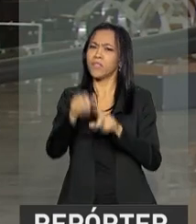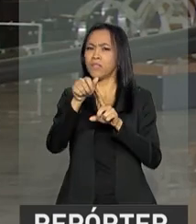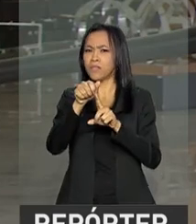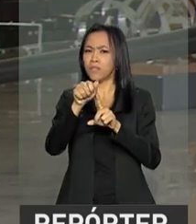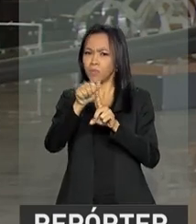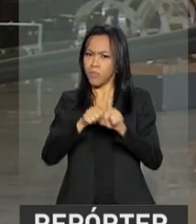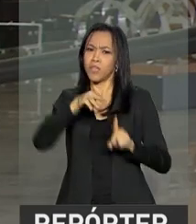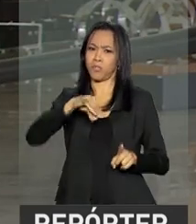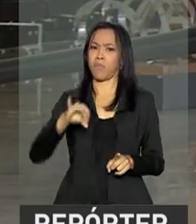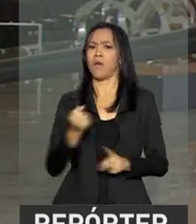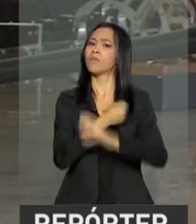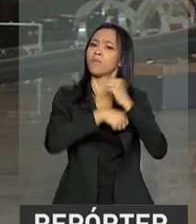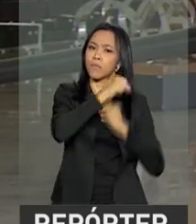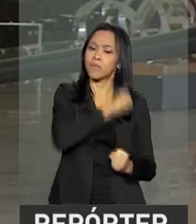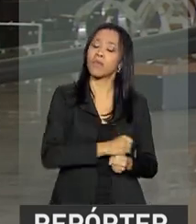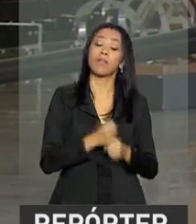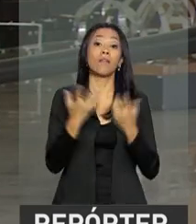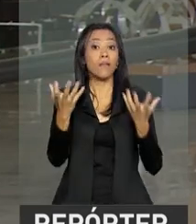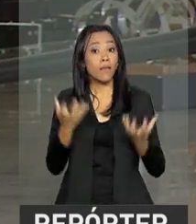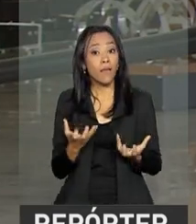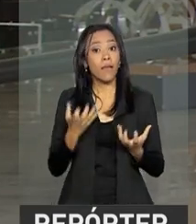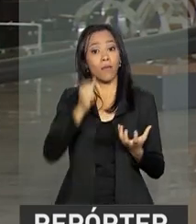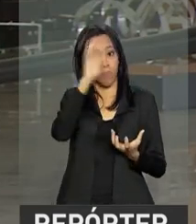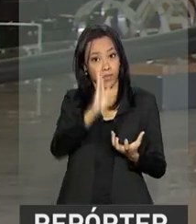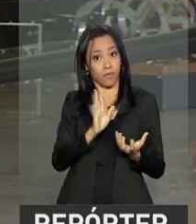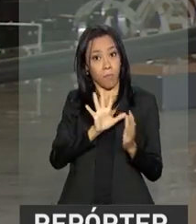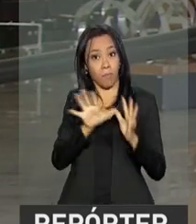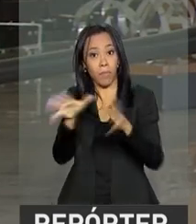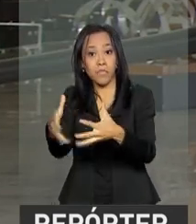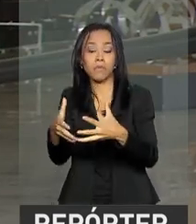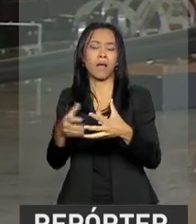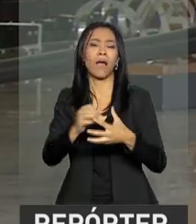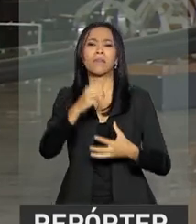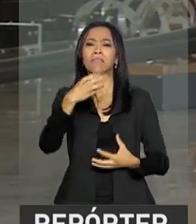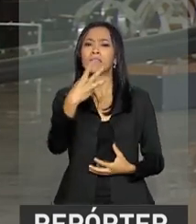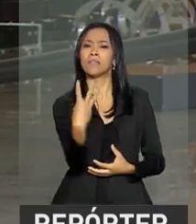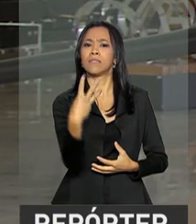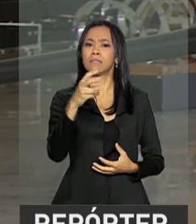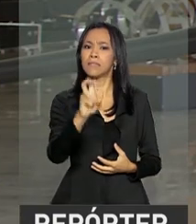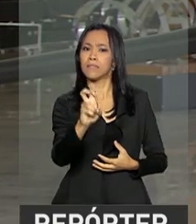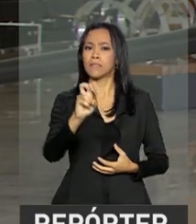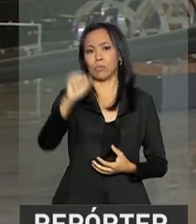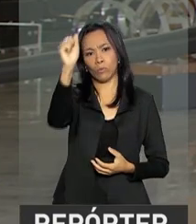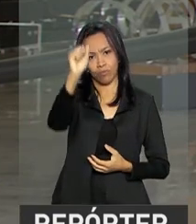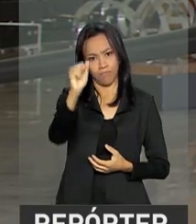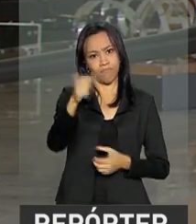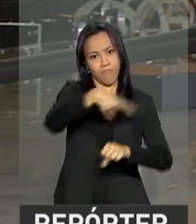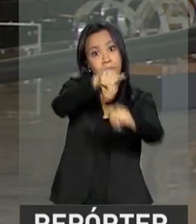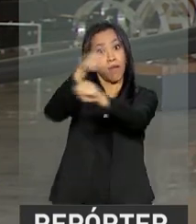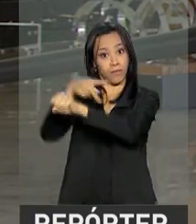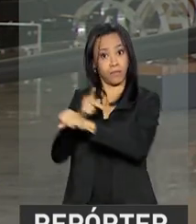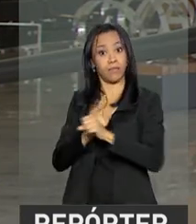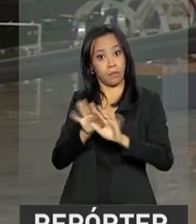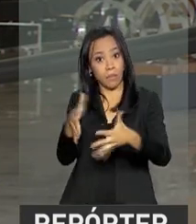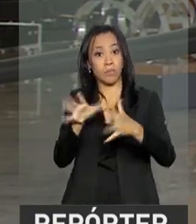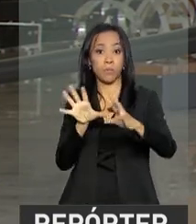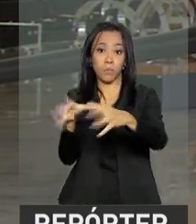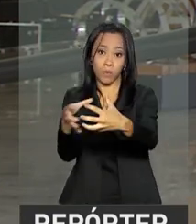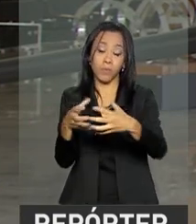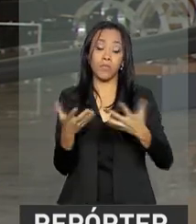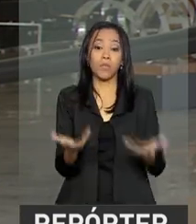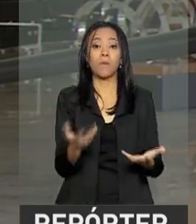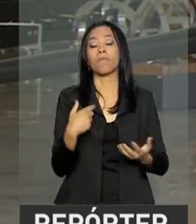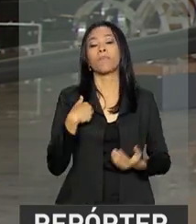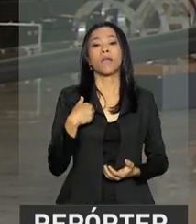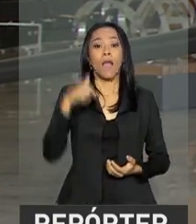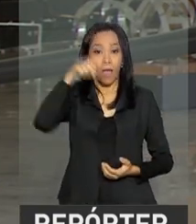ele quer juntar se aos atuais 35 países membros da organização a nbr lembrando